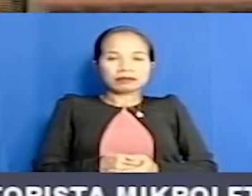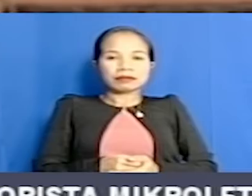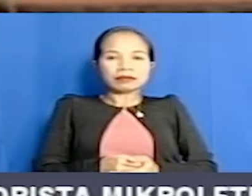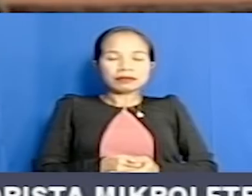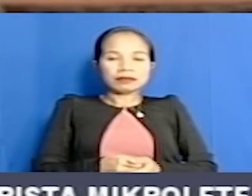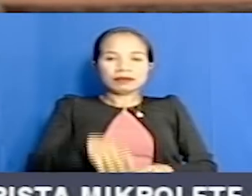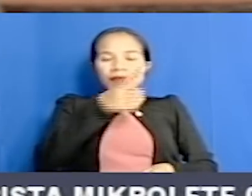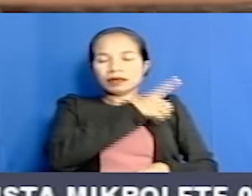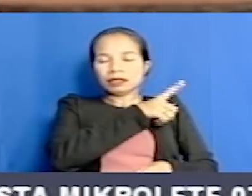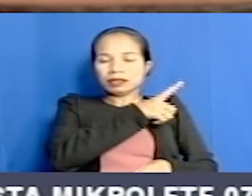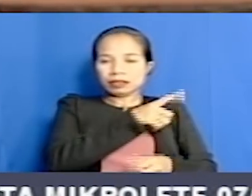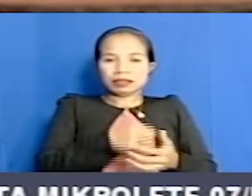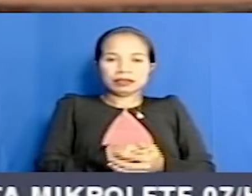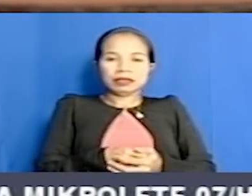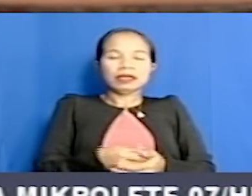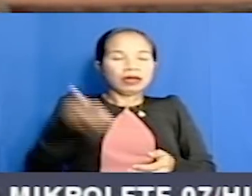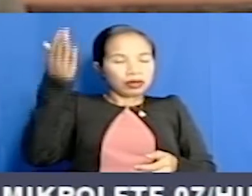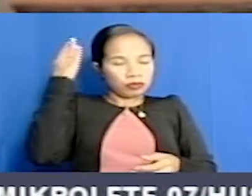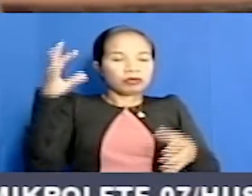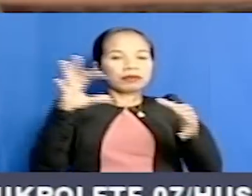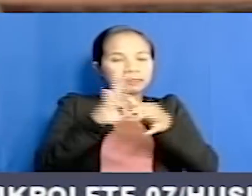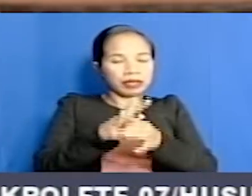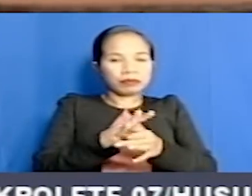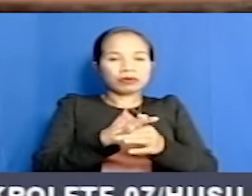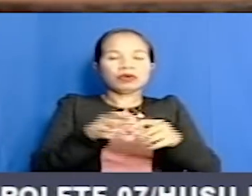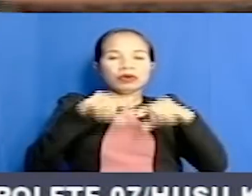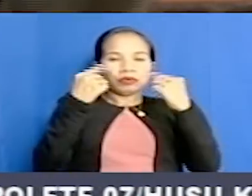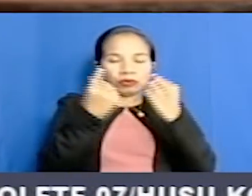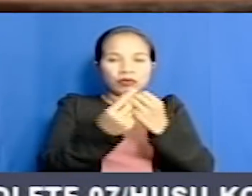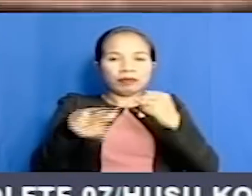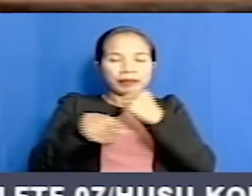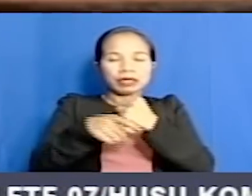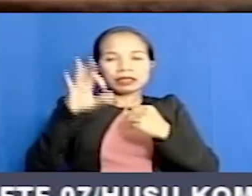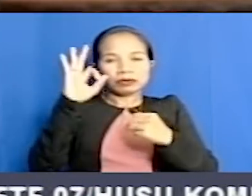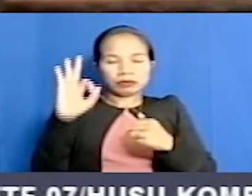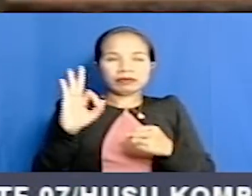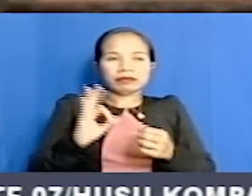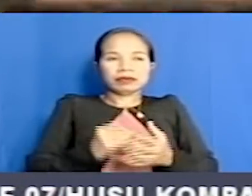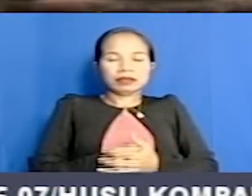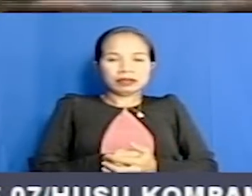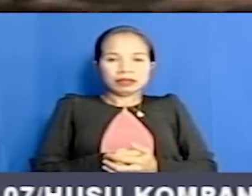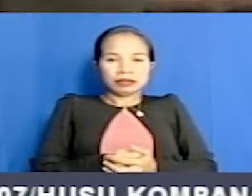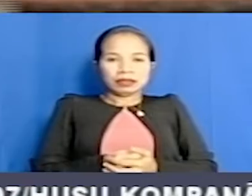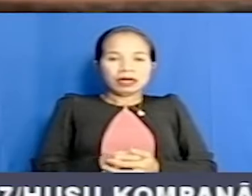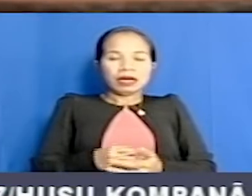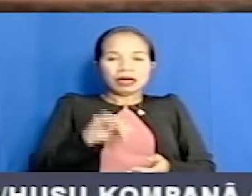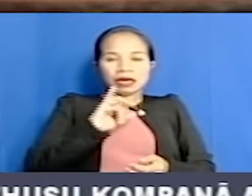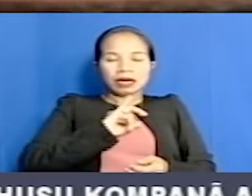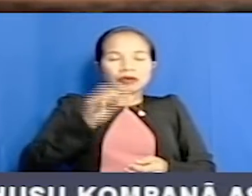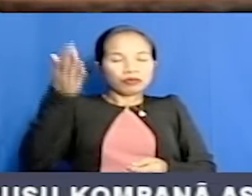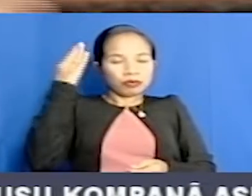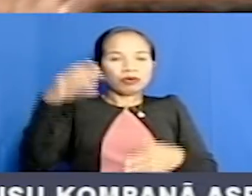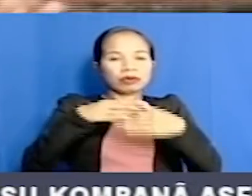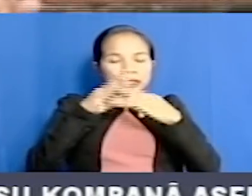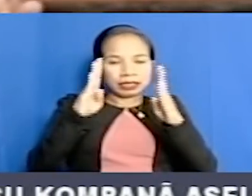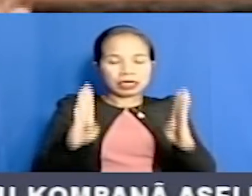nia uluk member komite central? Uluk. How uluk liderança, to agora how liderança. How